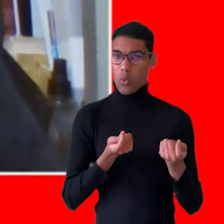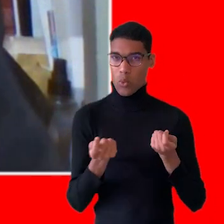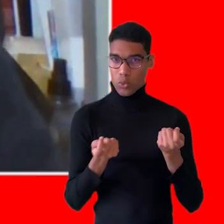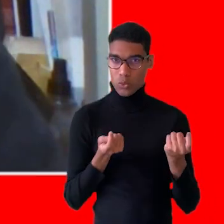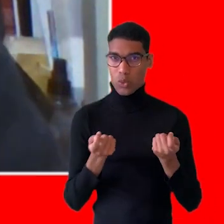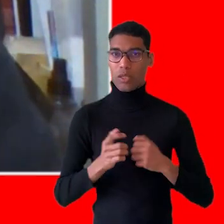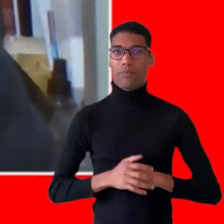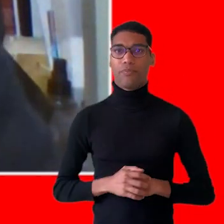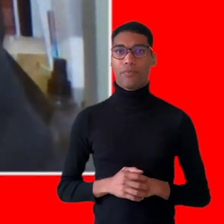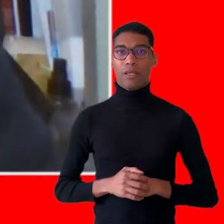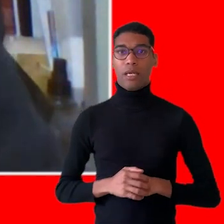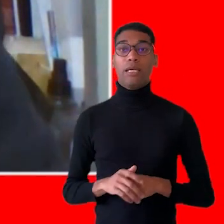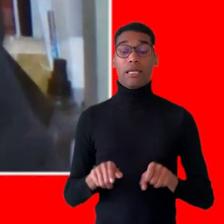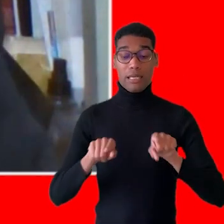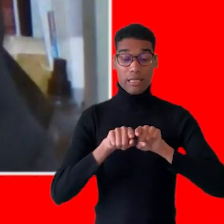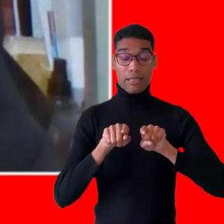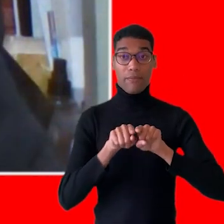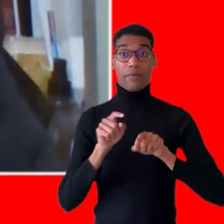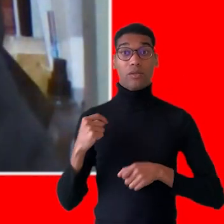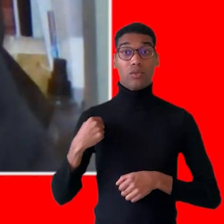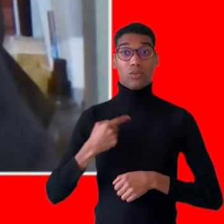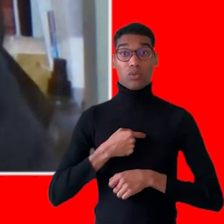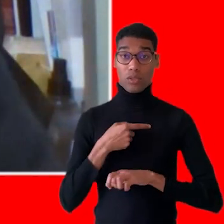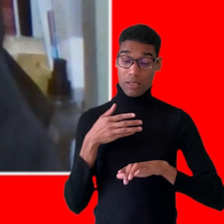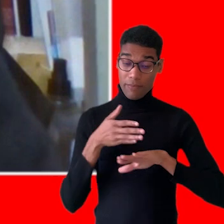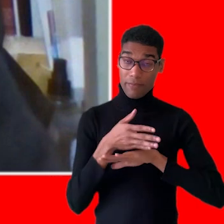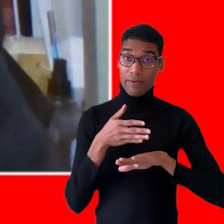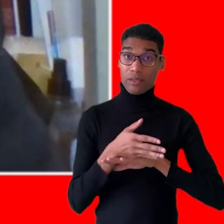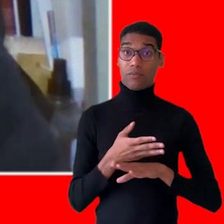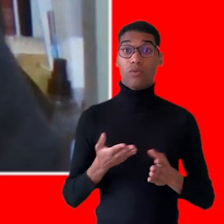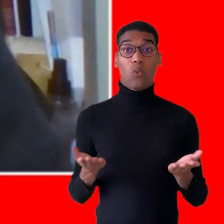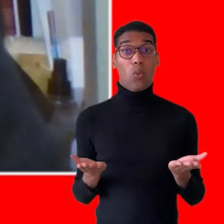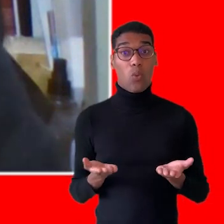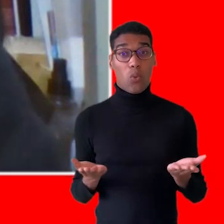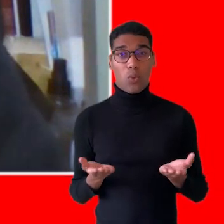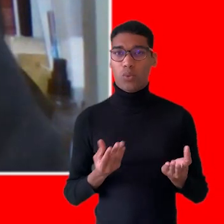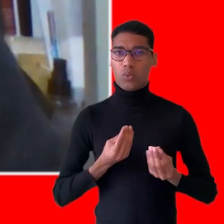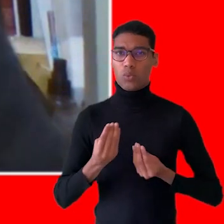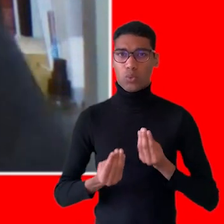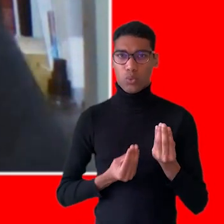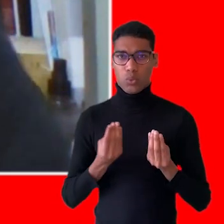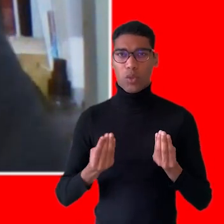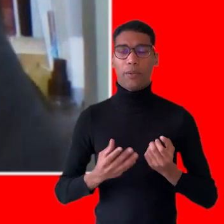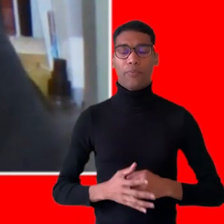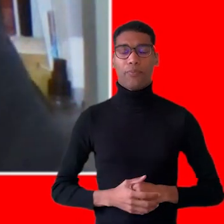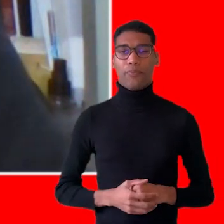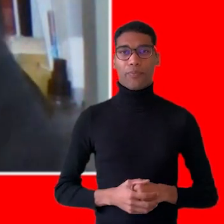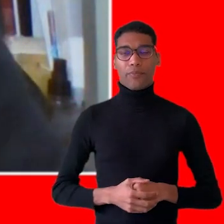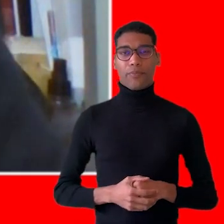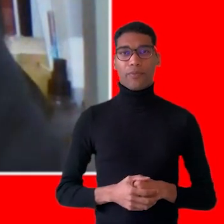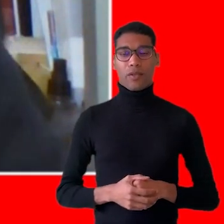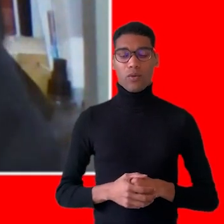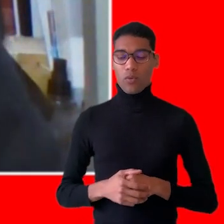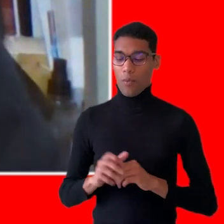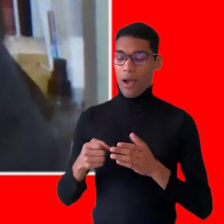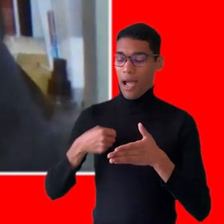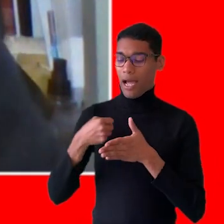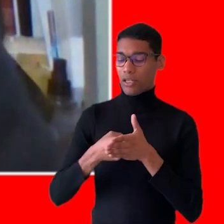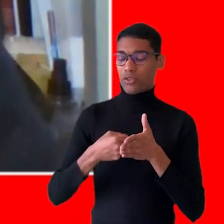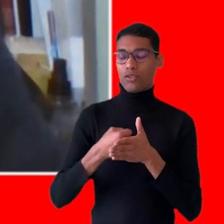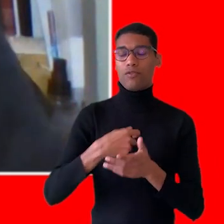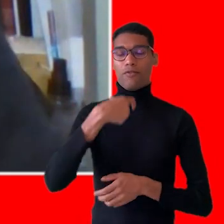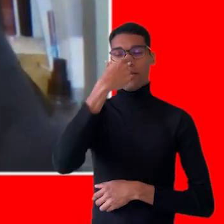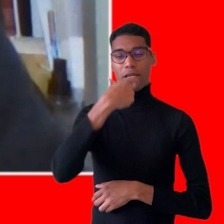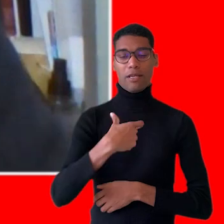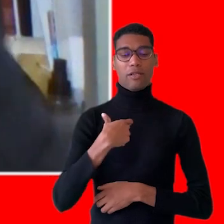E nós participamos atualmente, como ativismo